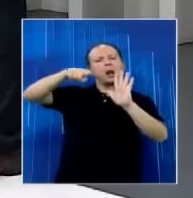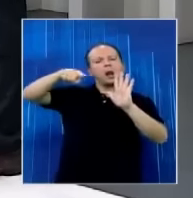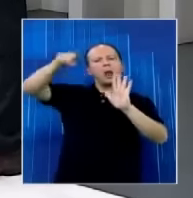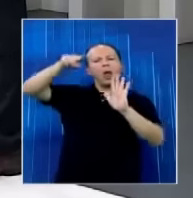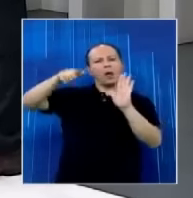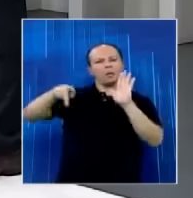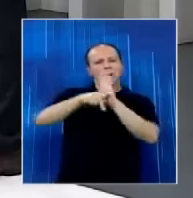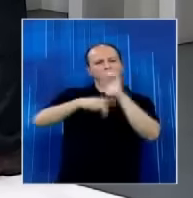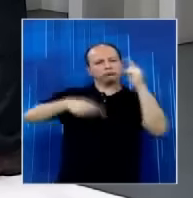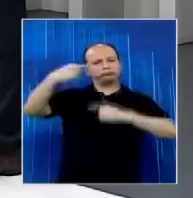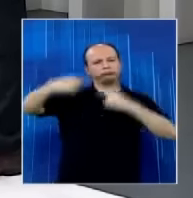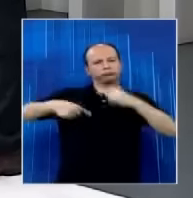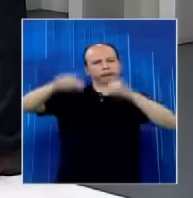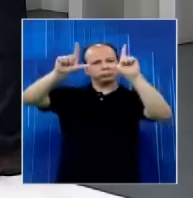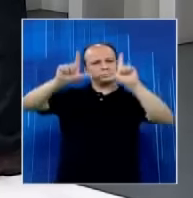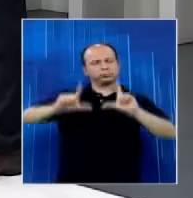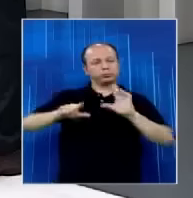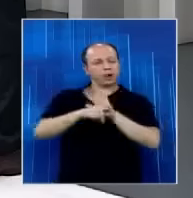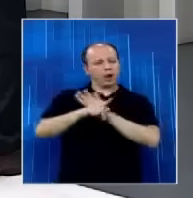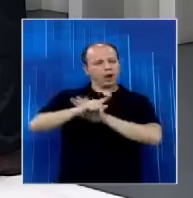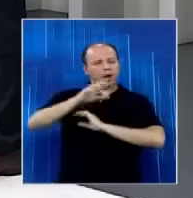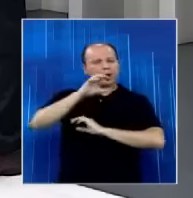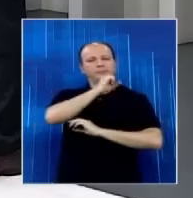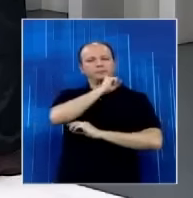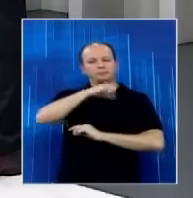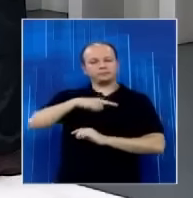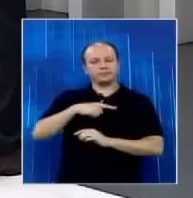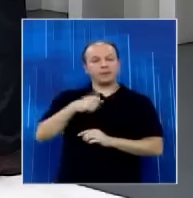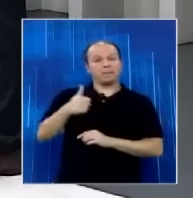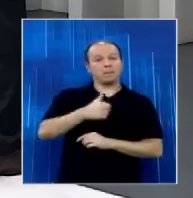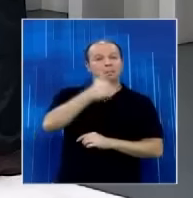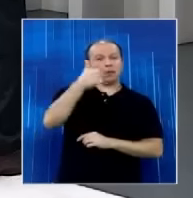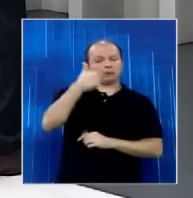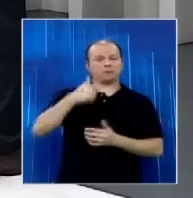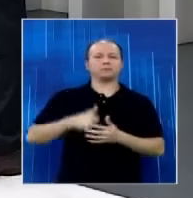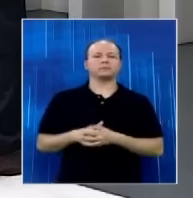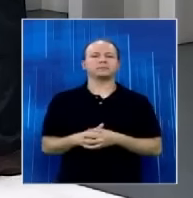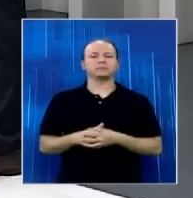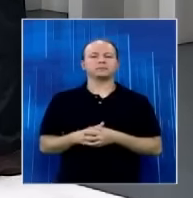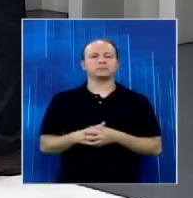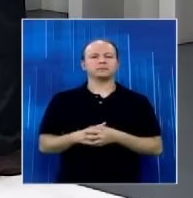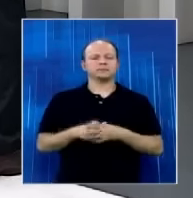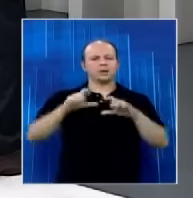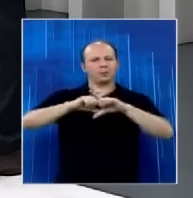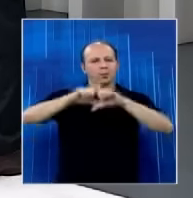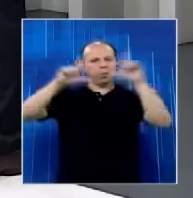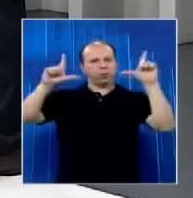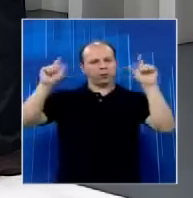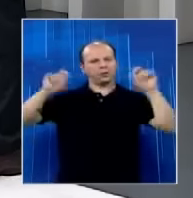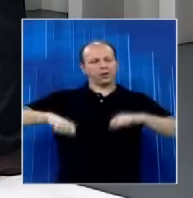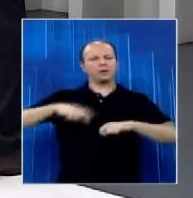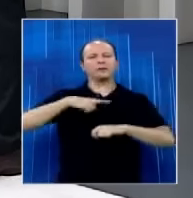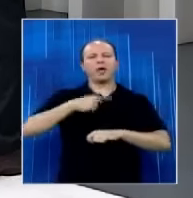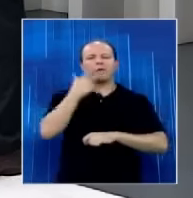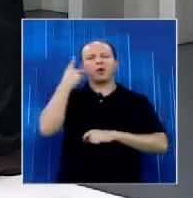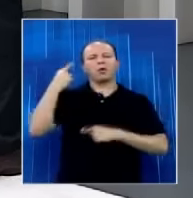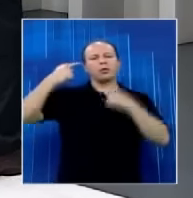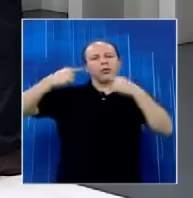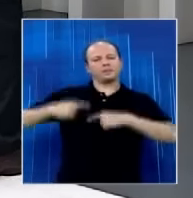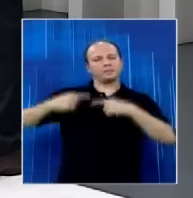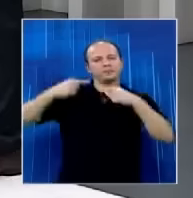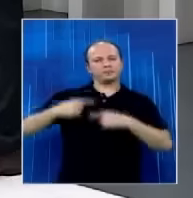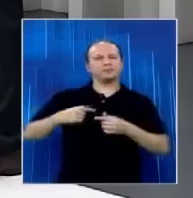longo do programa, né, à medida que o debate foi esquentando. O primeiro ponto... alto aqui, digamos assim, foi um embate